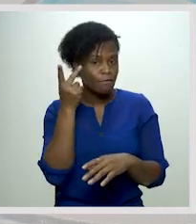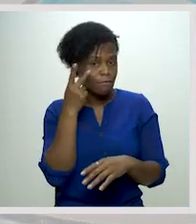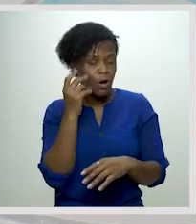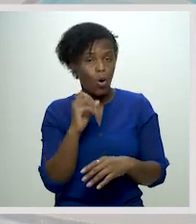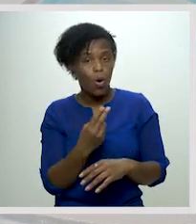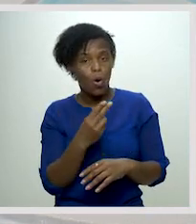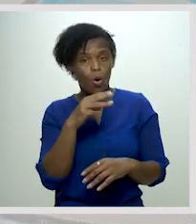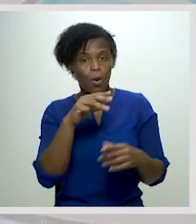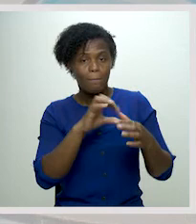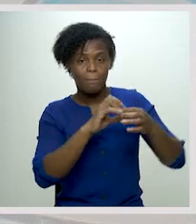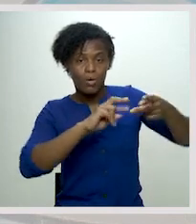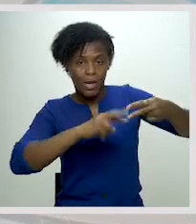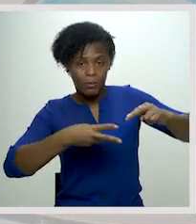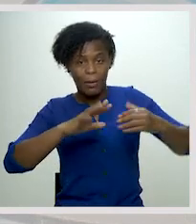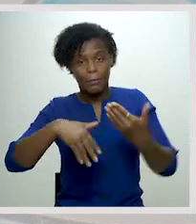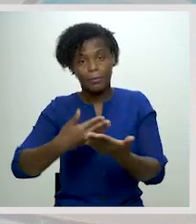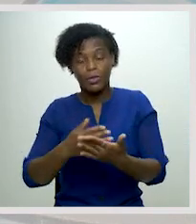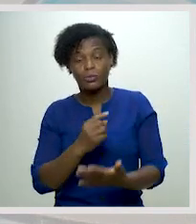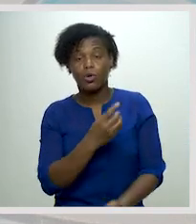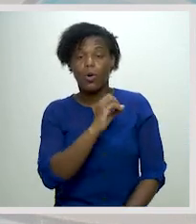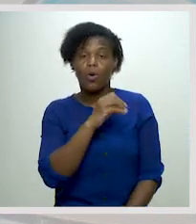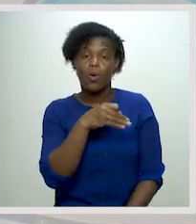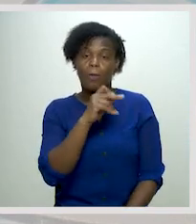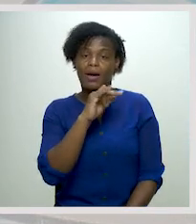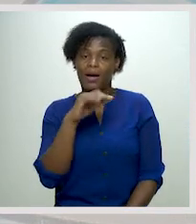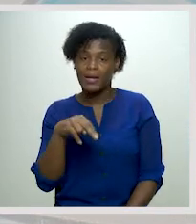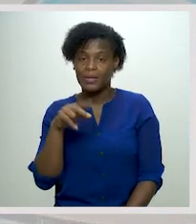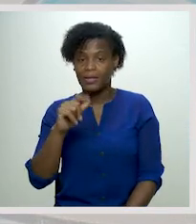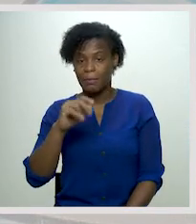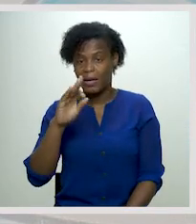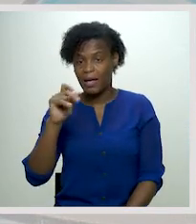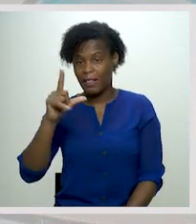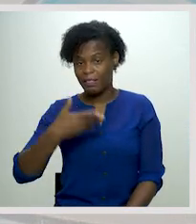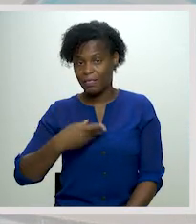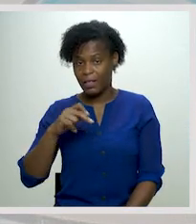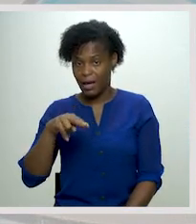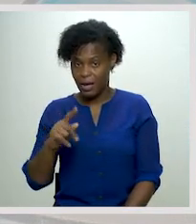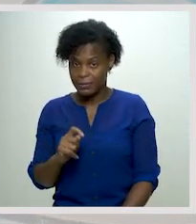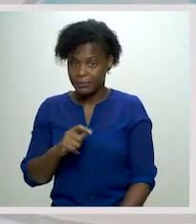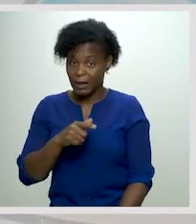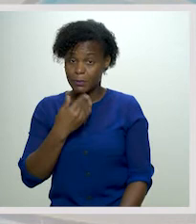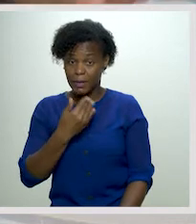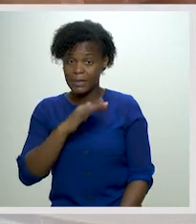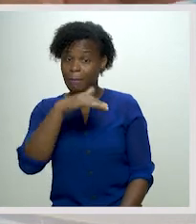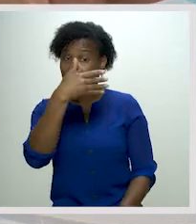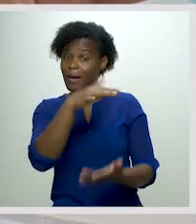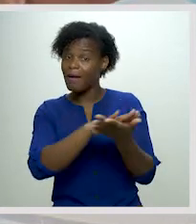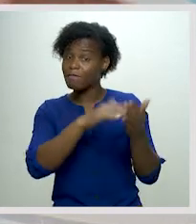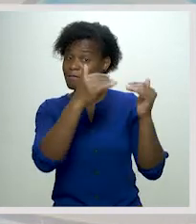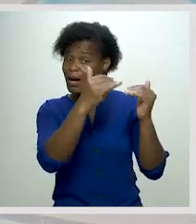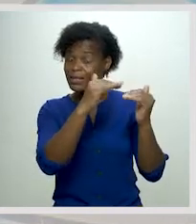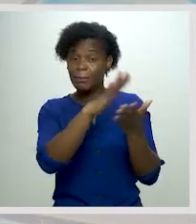pré-biológica ou molecular proposta por Oparin e Eldan. Essa experiência baseou-se nessa primeira